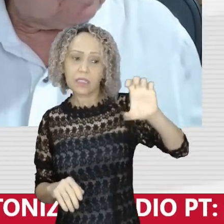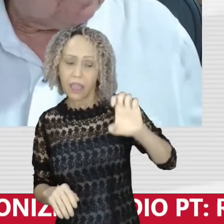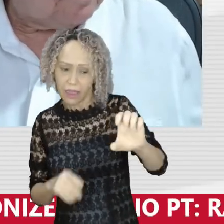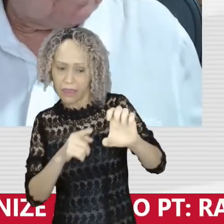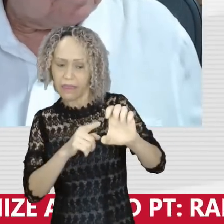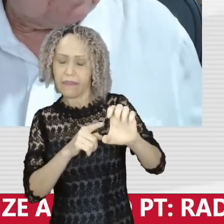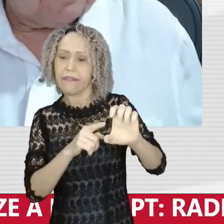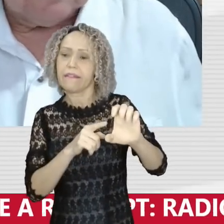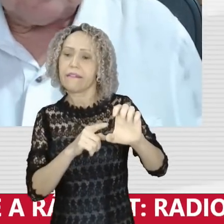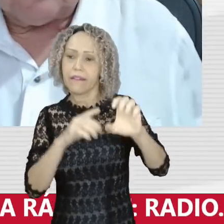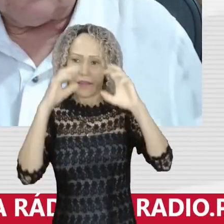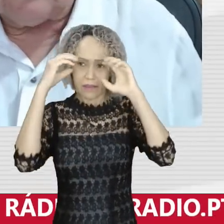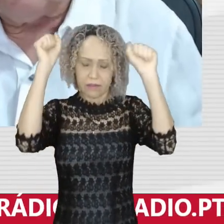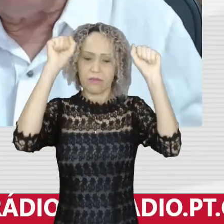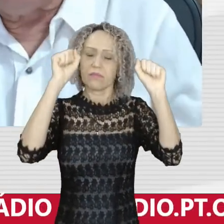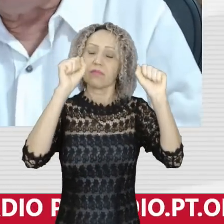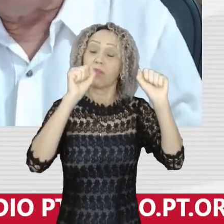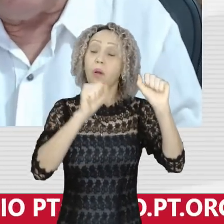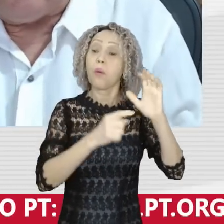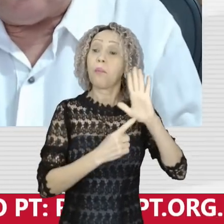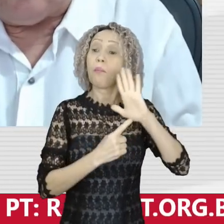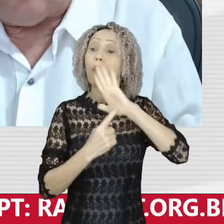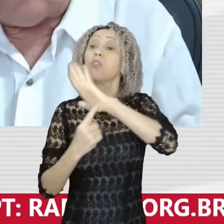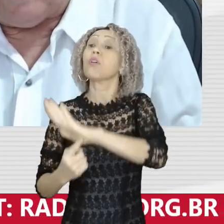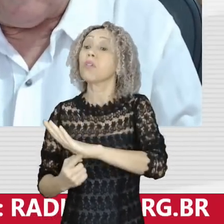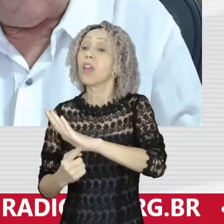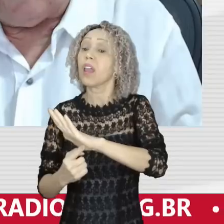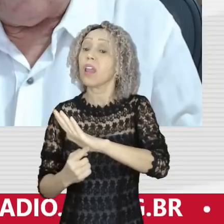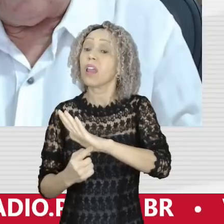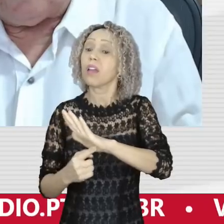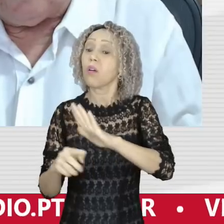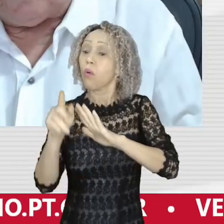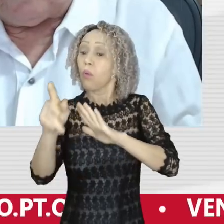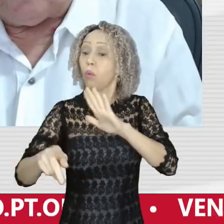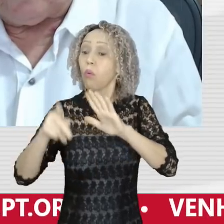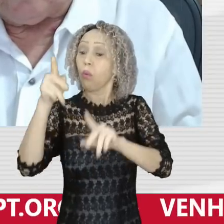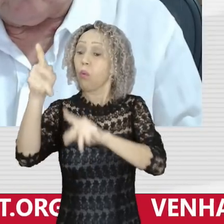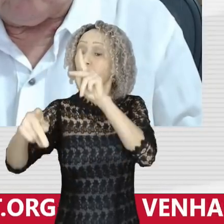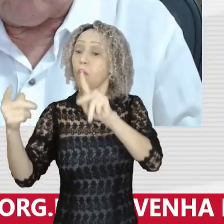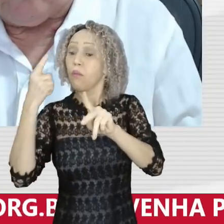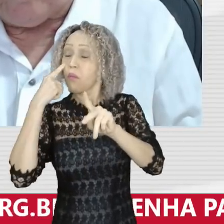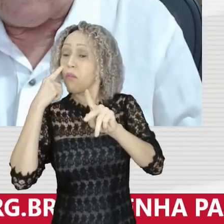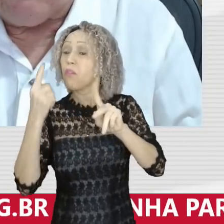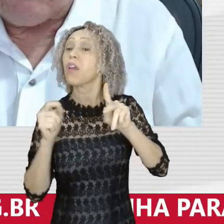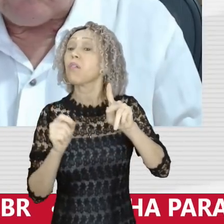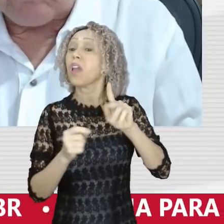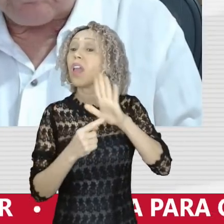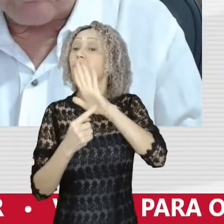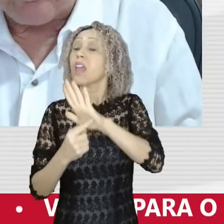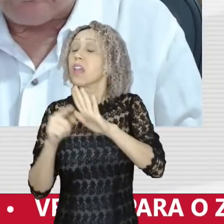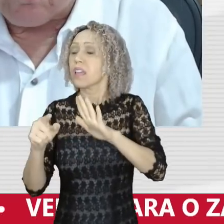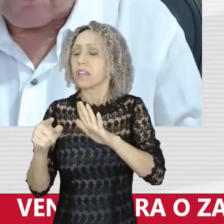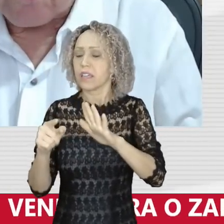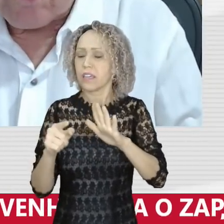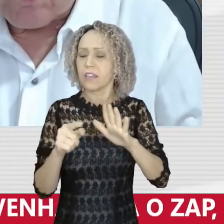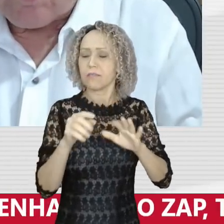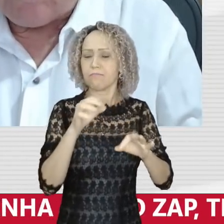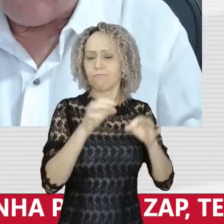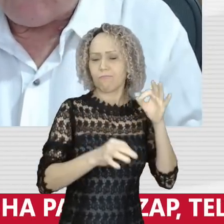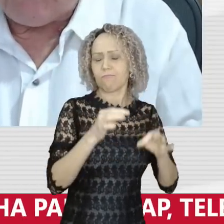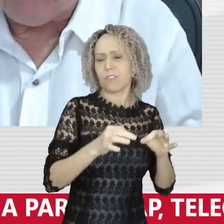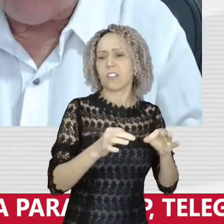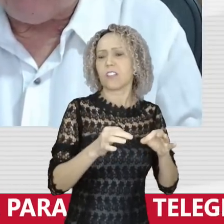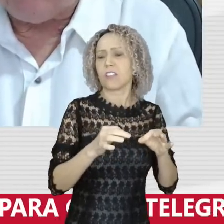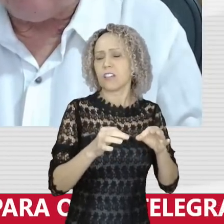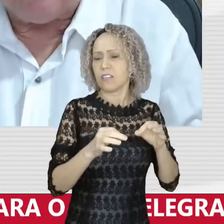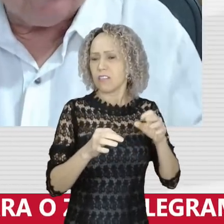está ali para proteger, de fato, garantir os seus direitos, e um deles é ser protegido pelo Estado, isso é muito